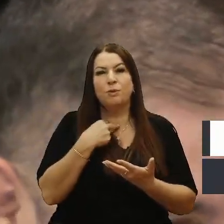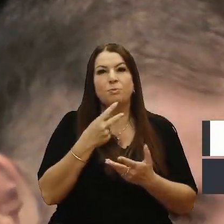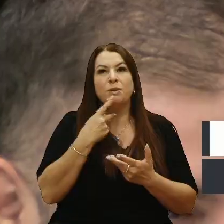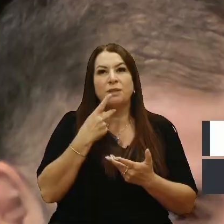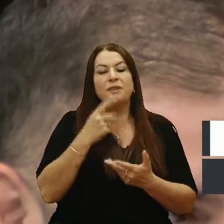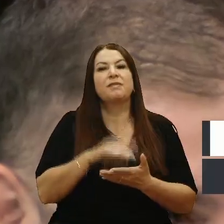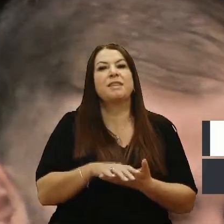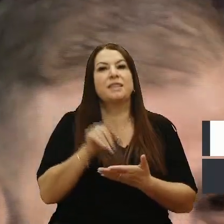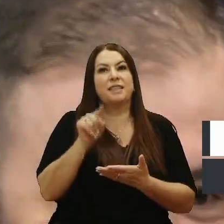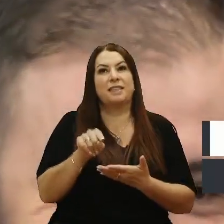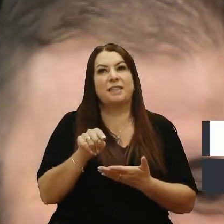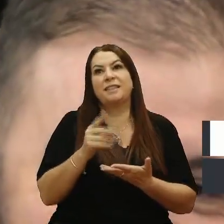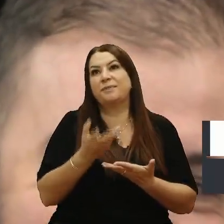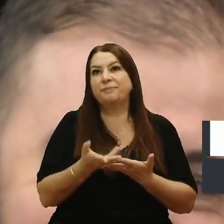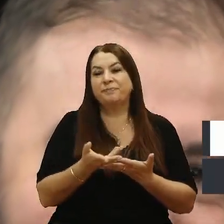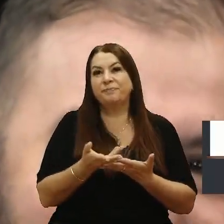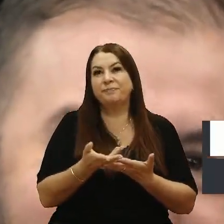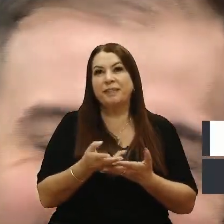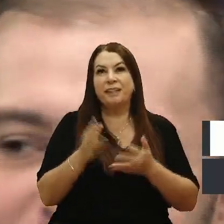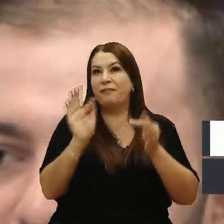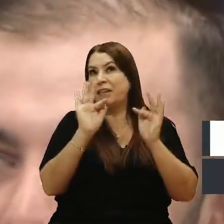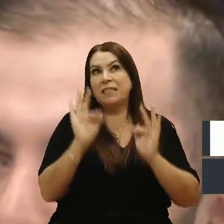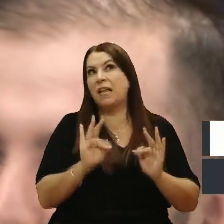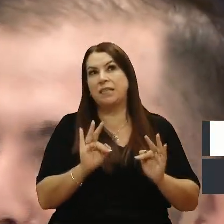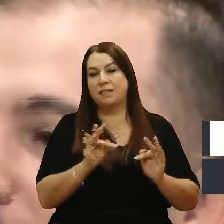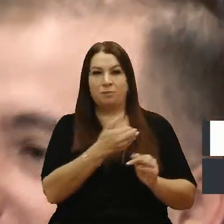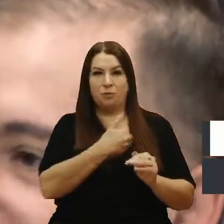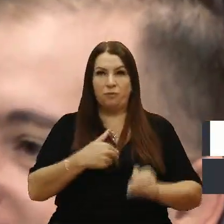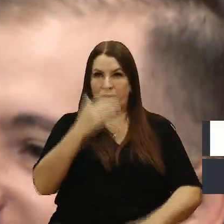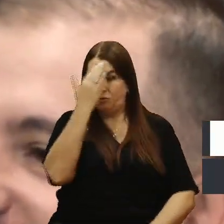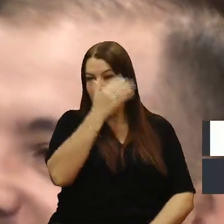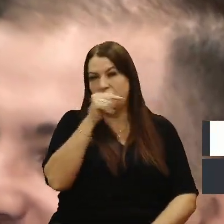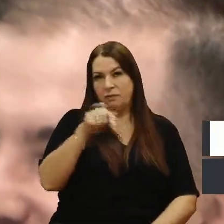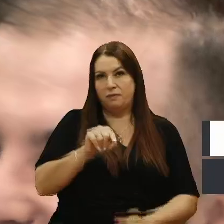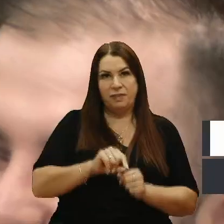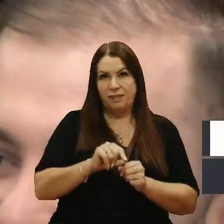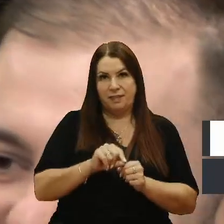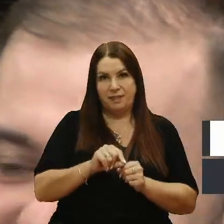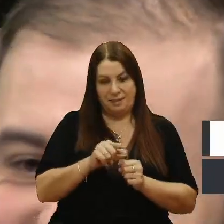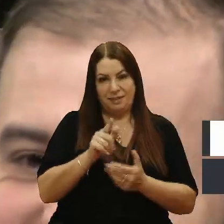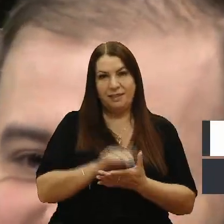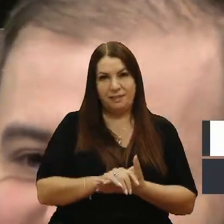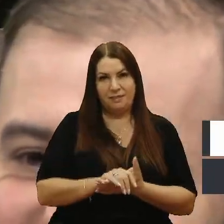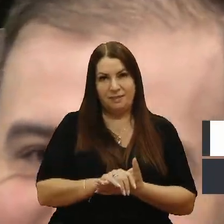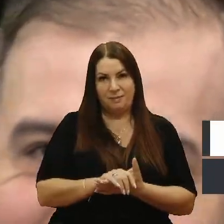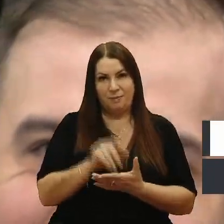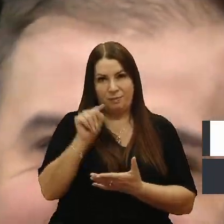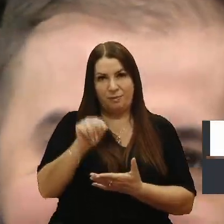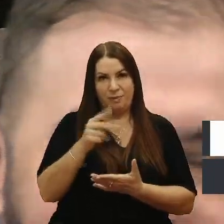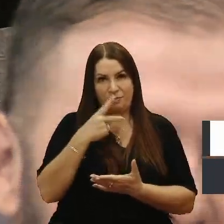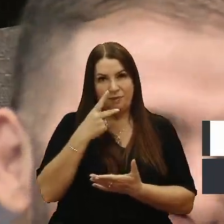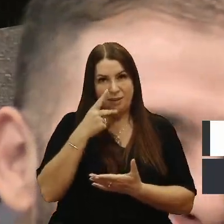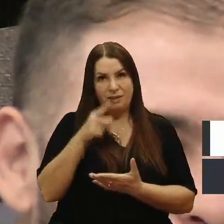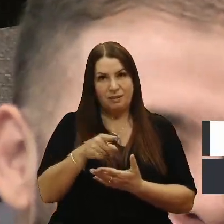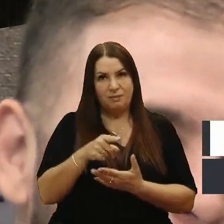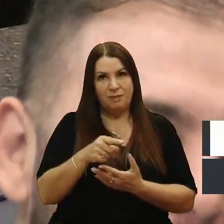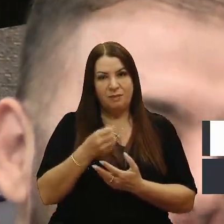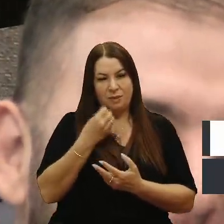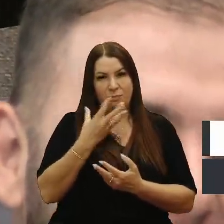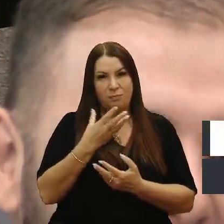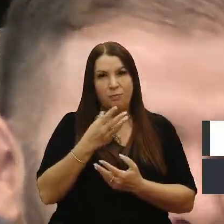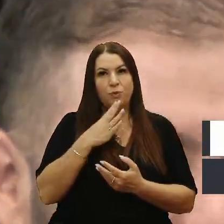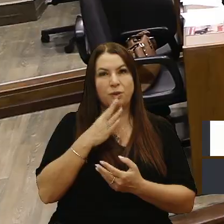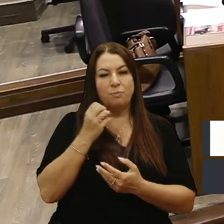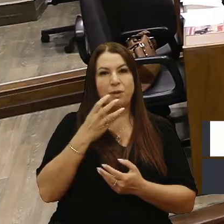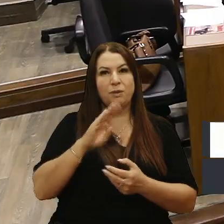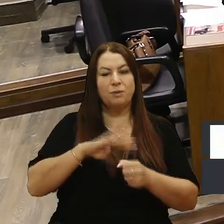dizer que isso é uma felicitação para o governo Adiló vir fazer isso. Mas eu vim aqui para dizer para o senhor que a gente conhece muito bem os bairros e os